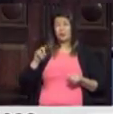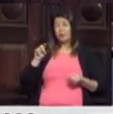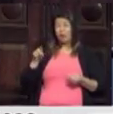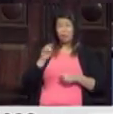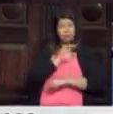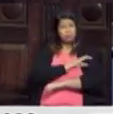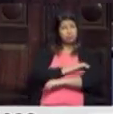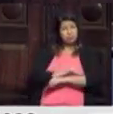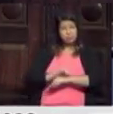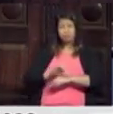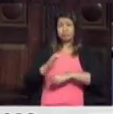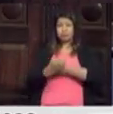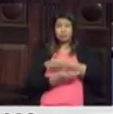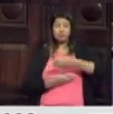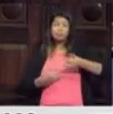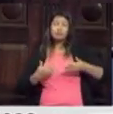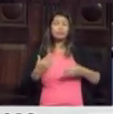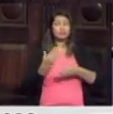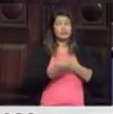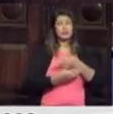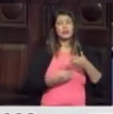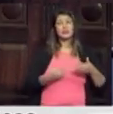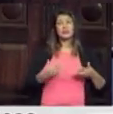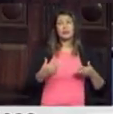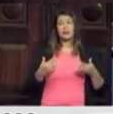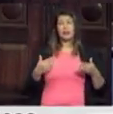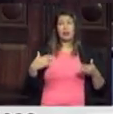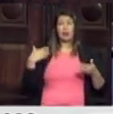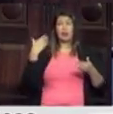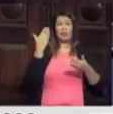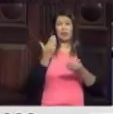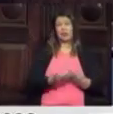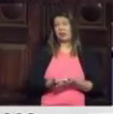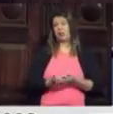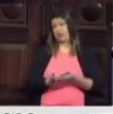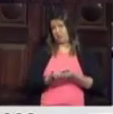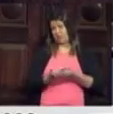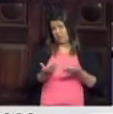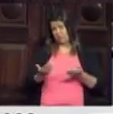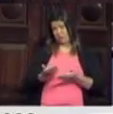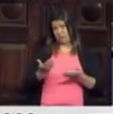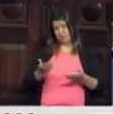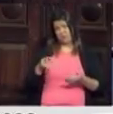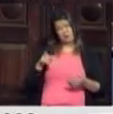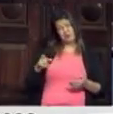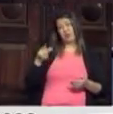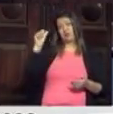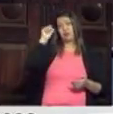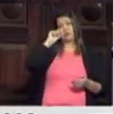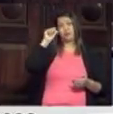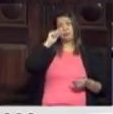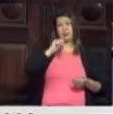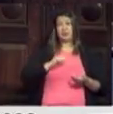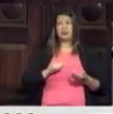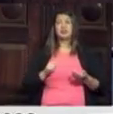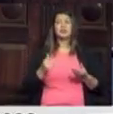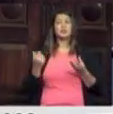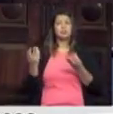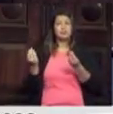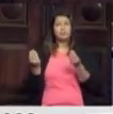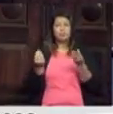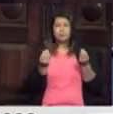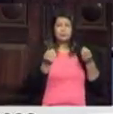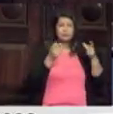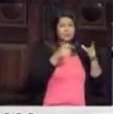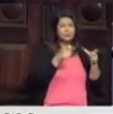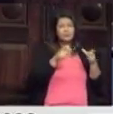intercultural, que vem sendo empreendido por mulheres de